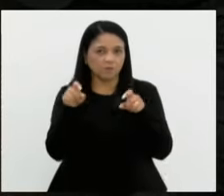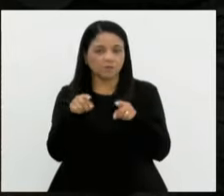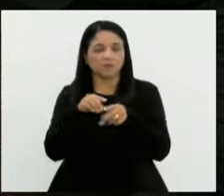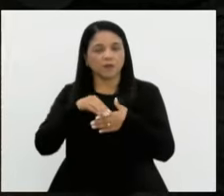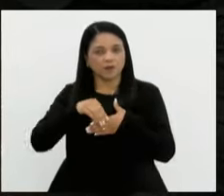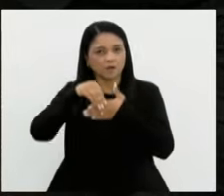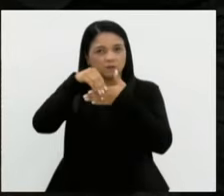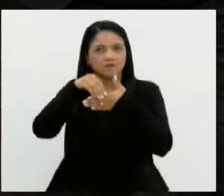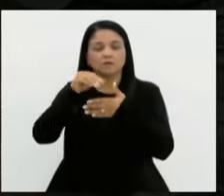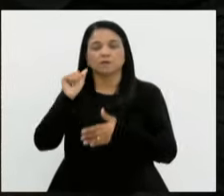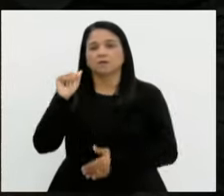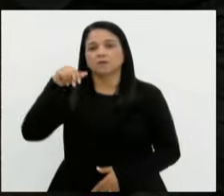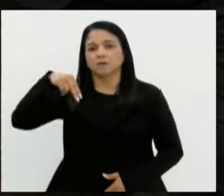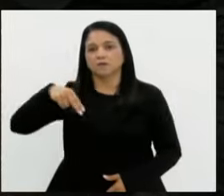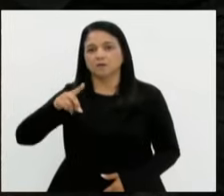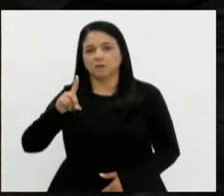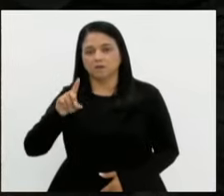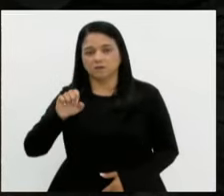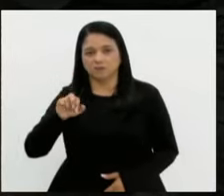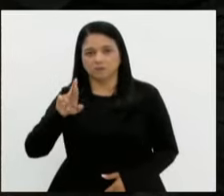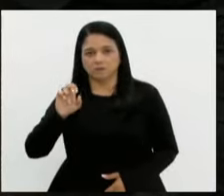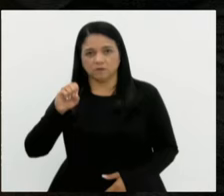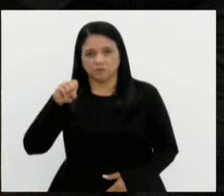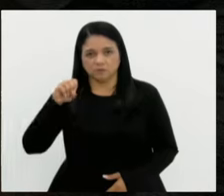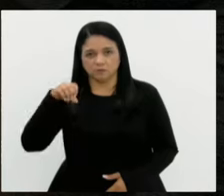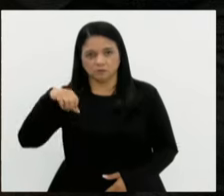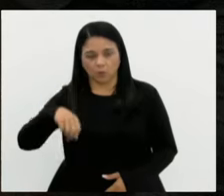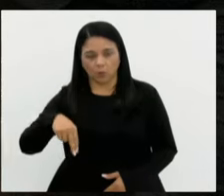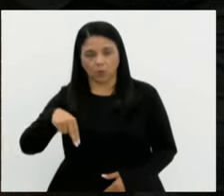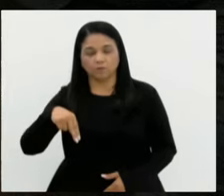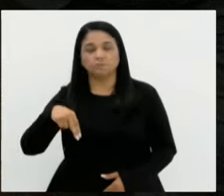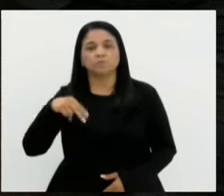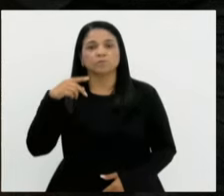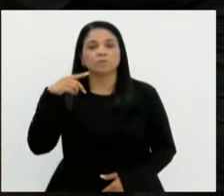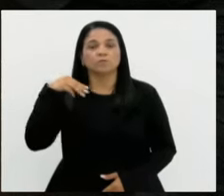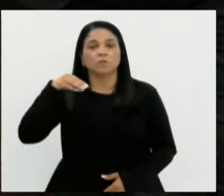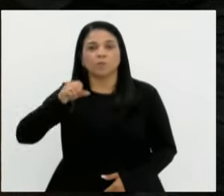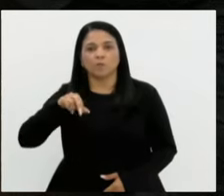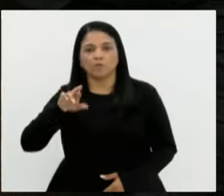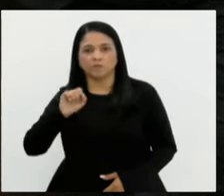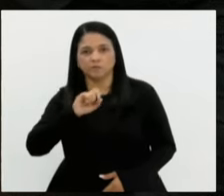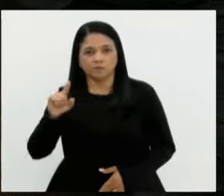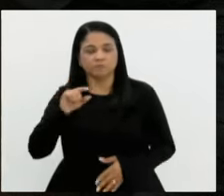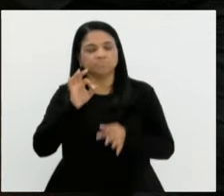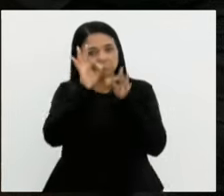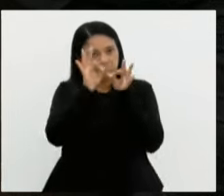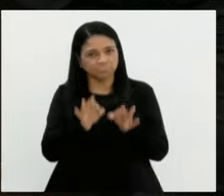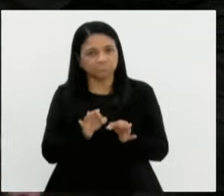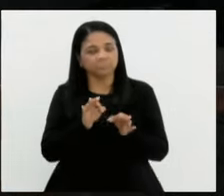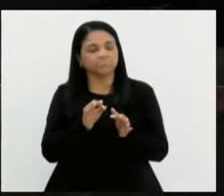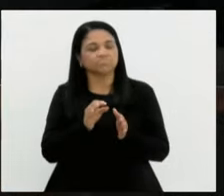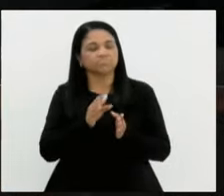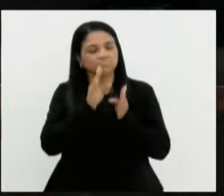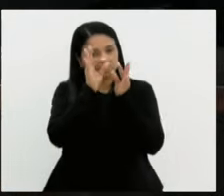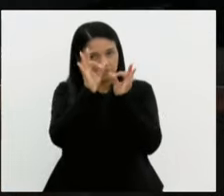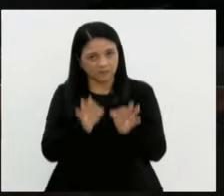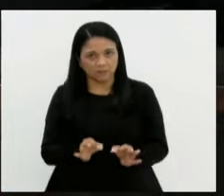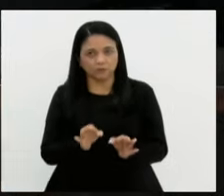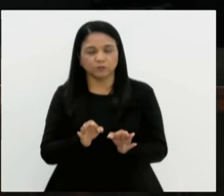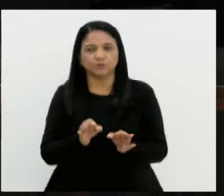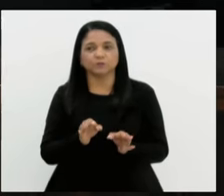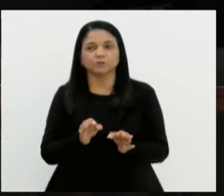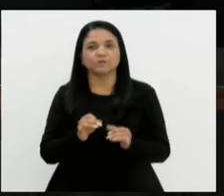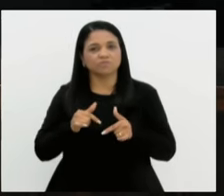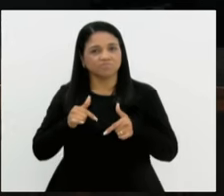PL, Anderson Moraes, pela conduta correta e assertiva com todos os colegas, como foi feito. Obrigado. Deputado